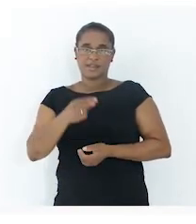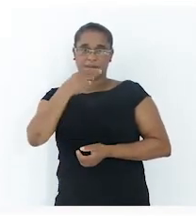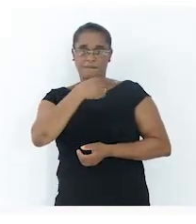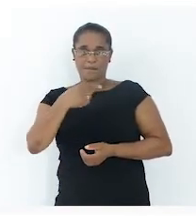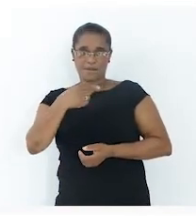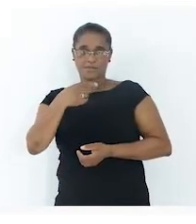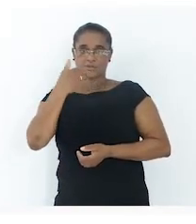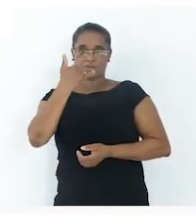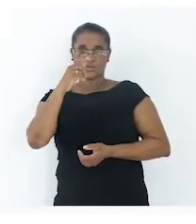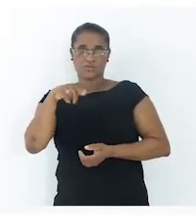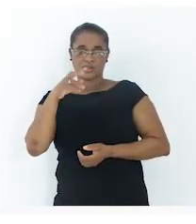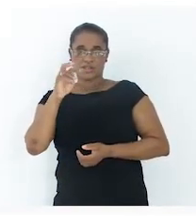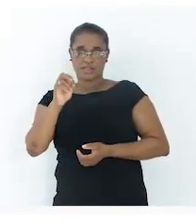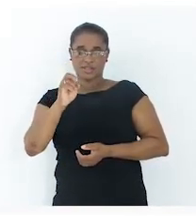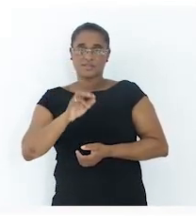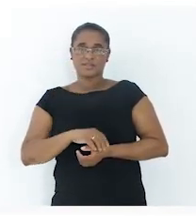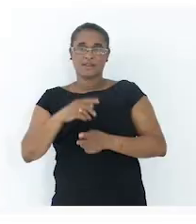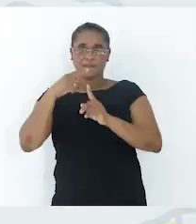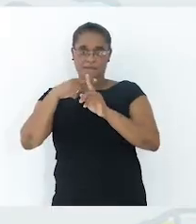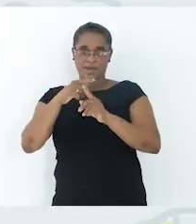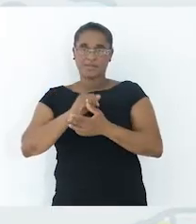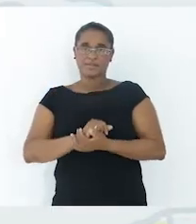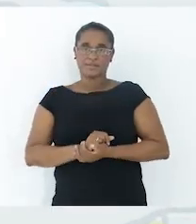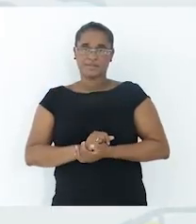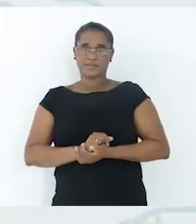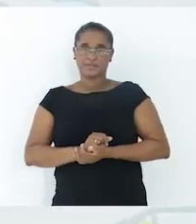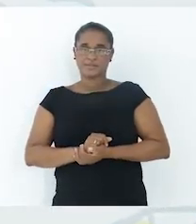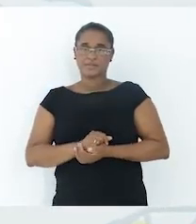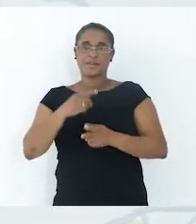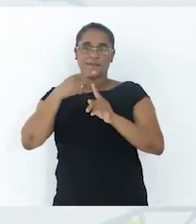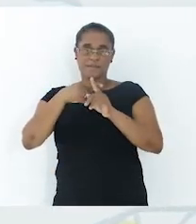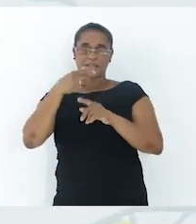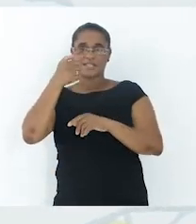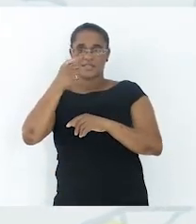menos 2,3 mais